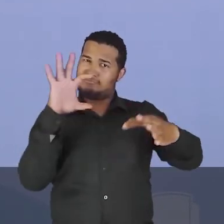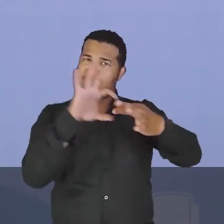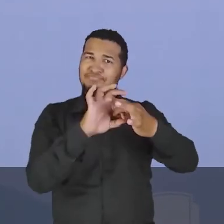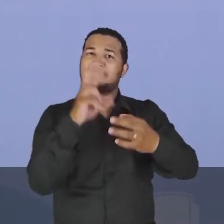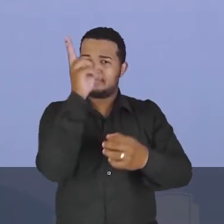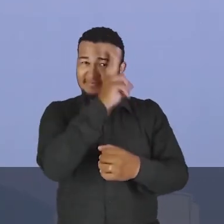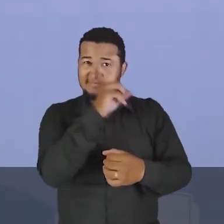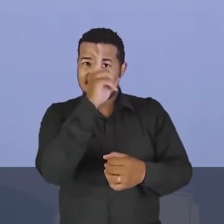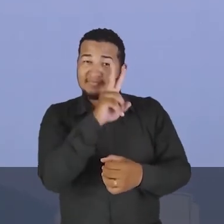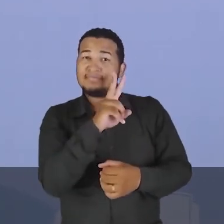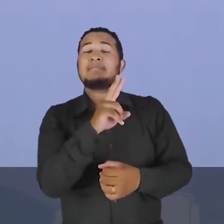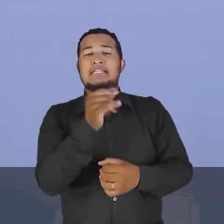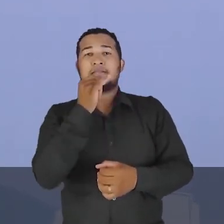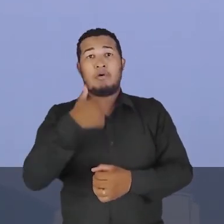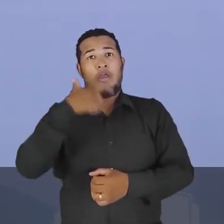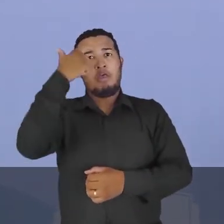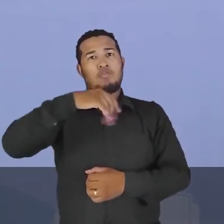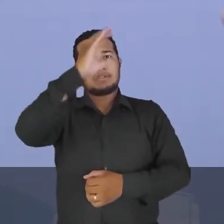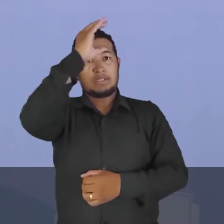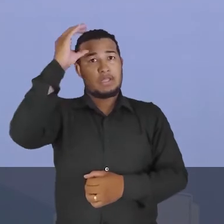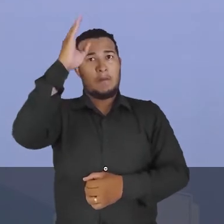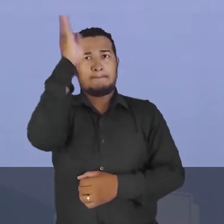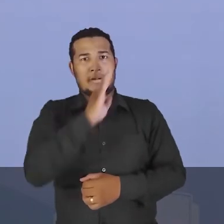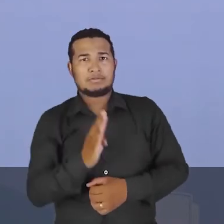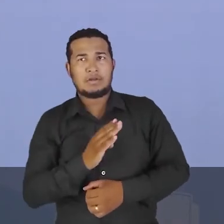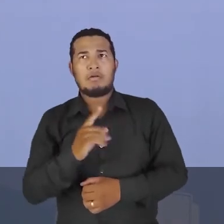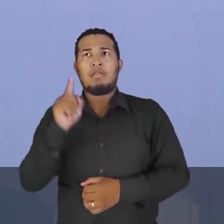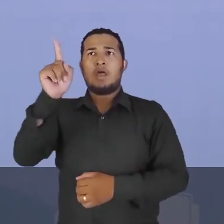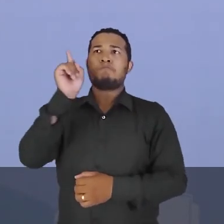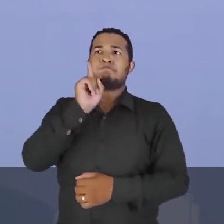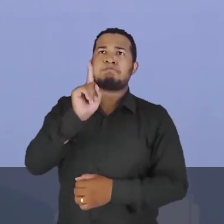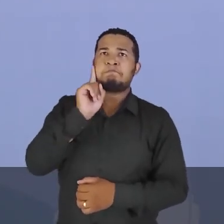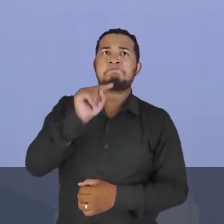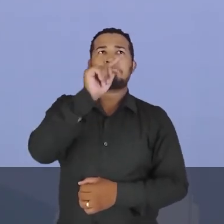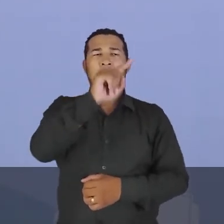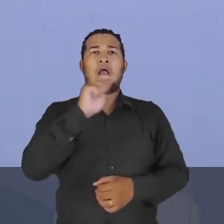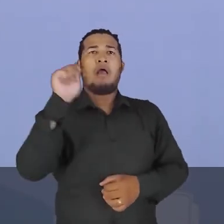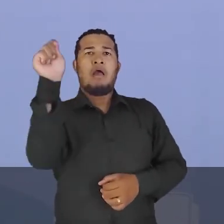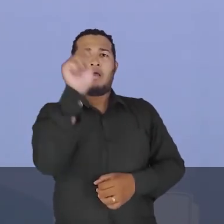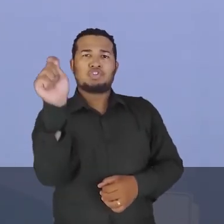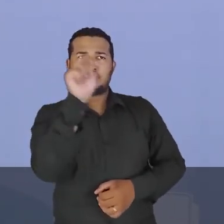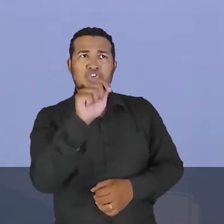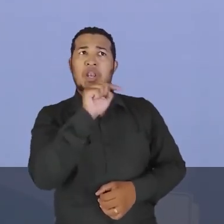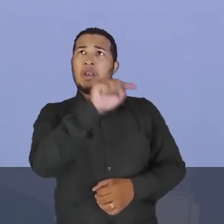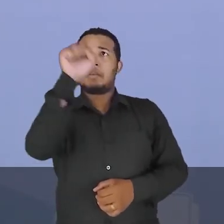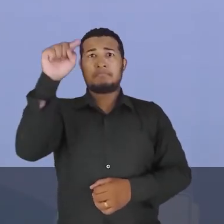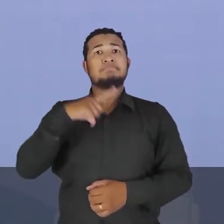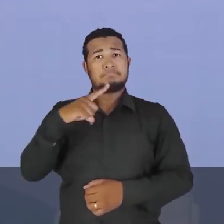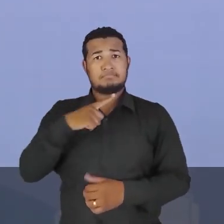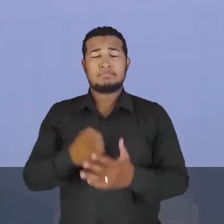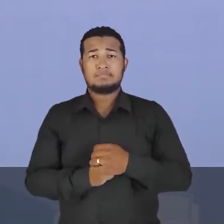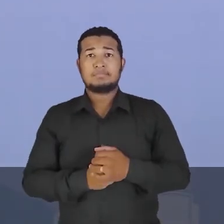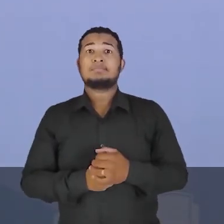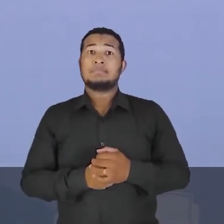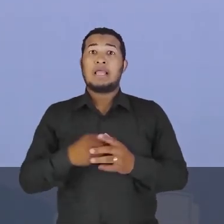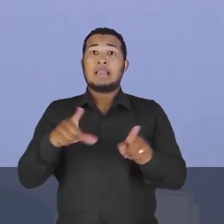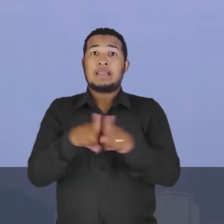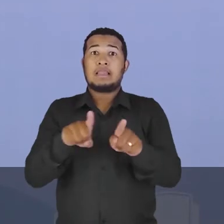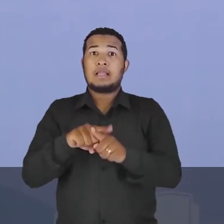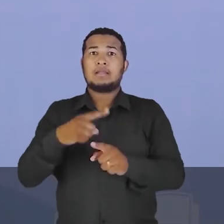vinculado a falar, eu sou cidadão brasileiro, tenho cidadão americano, cidadão argentino, cada pessoa vinculada a uma nação. Existe um